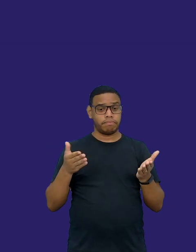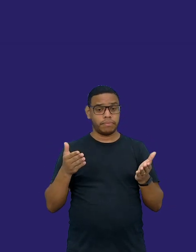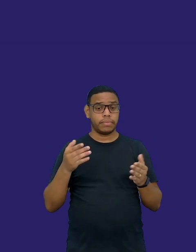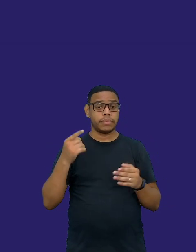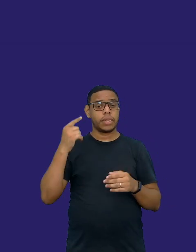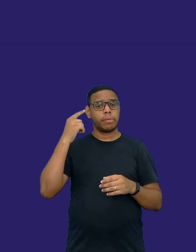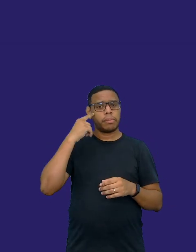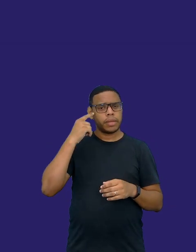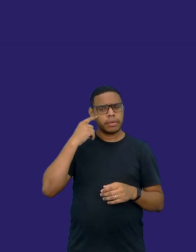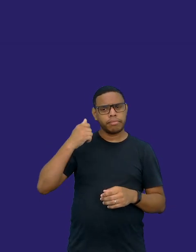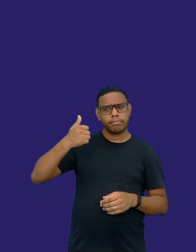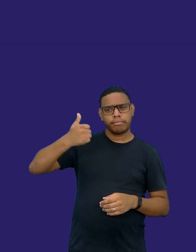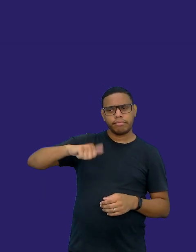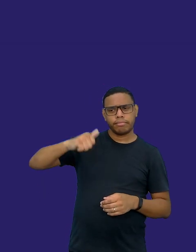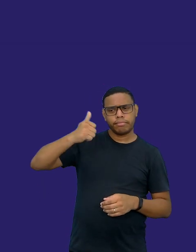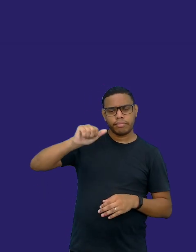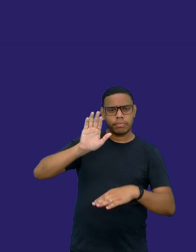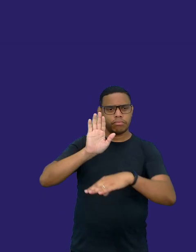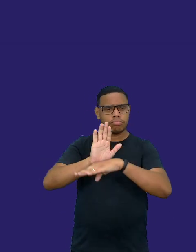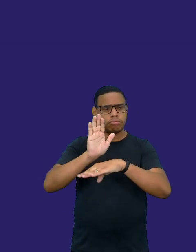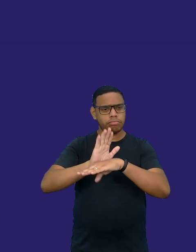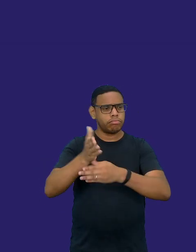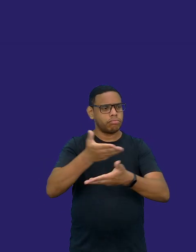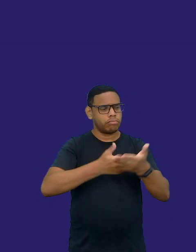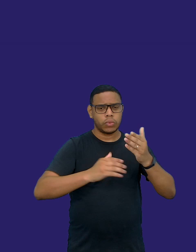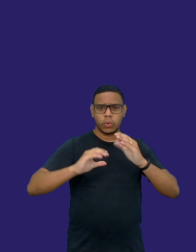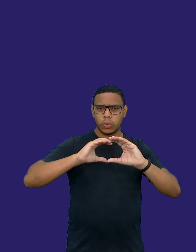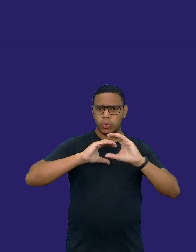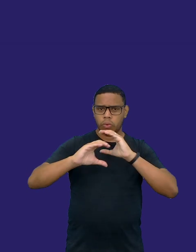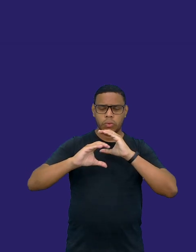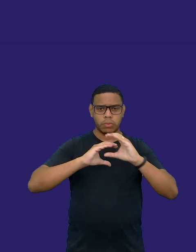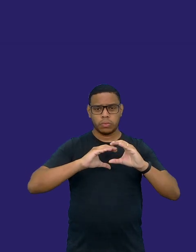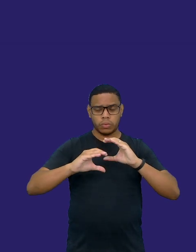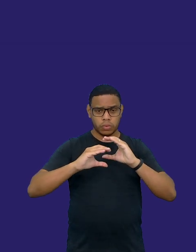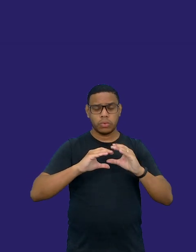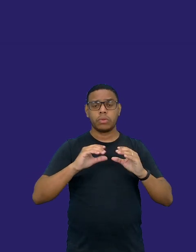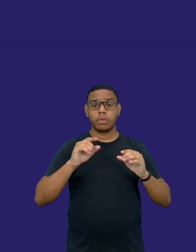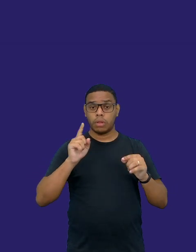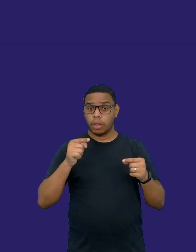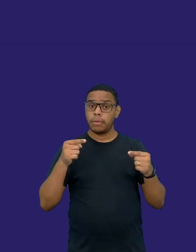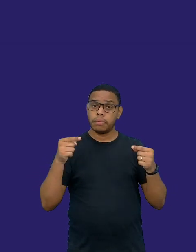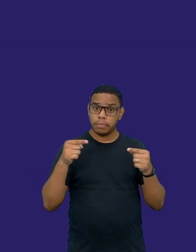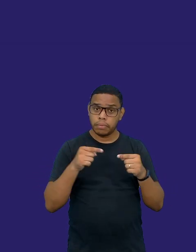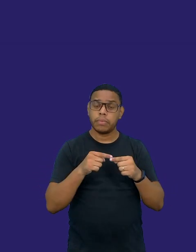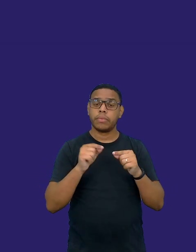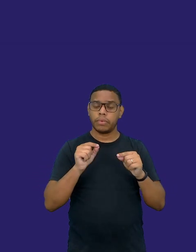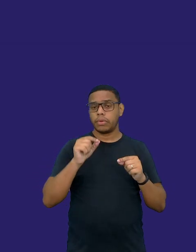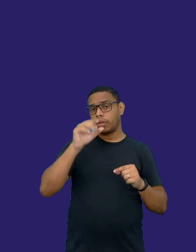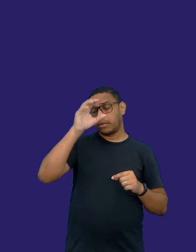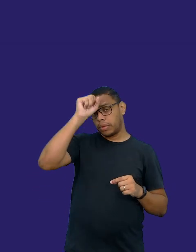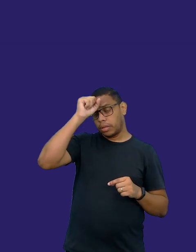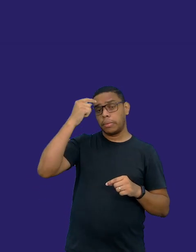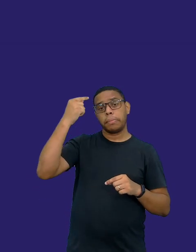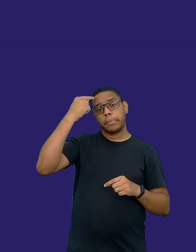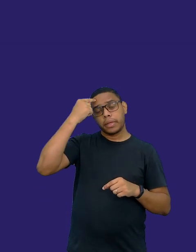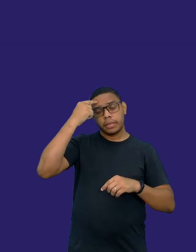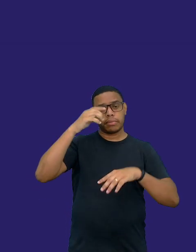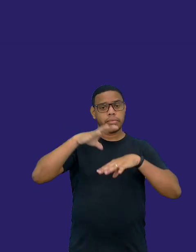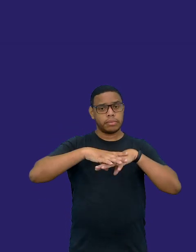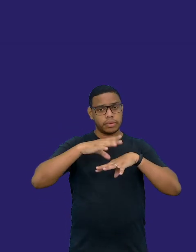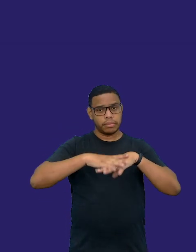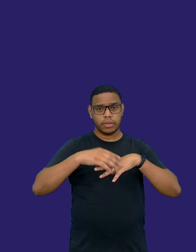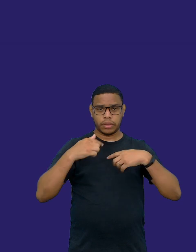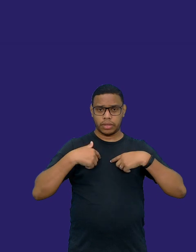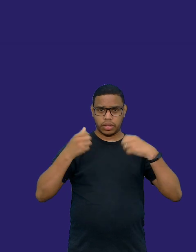pensamento crítico, colaboração, comunicação, que estão diretamente ligados ao letramento matemático, que a gente sempre fala